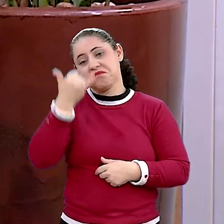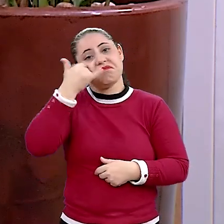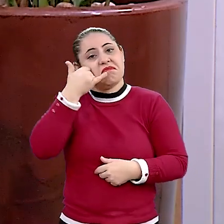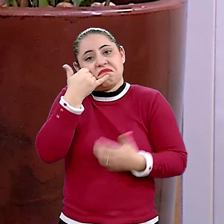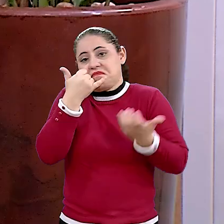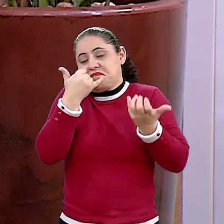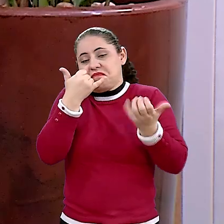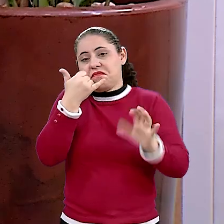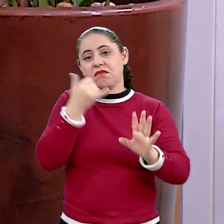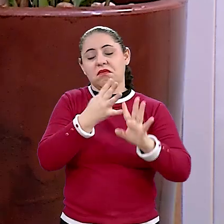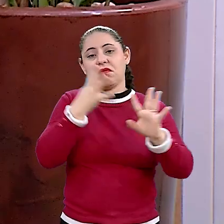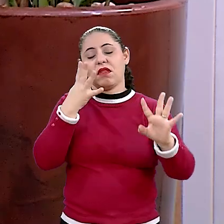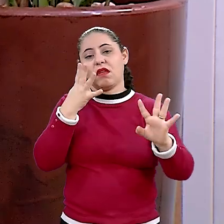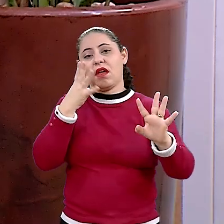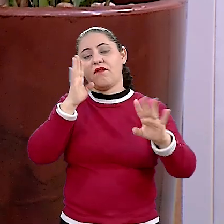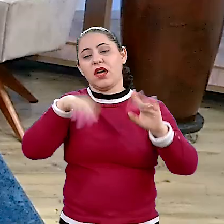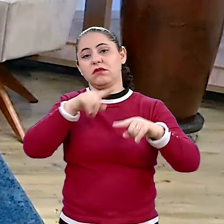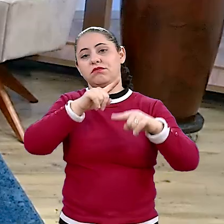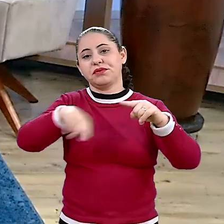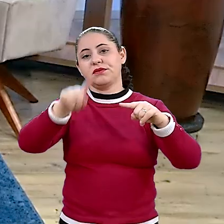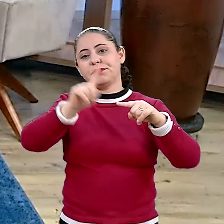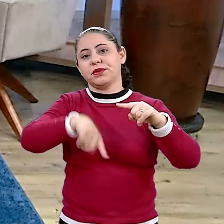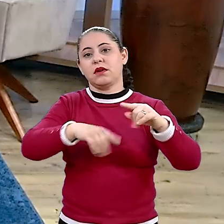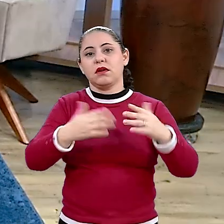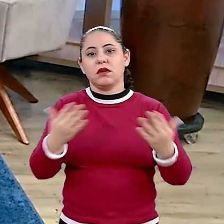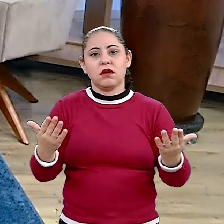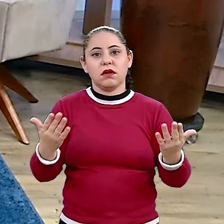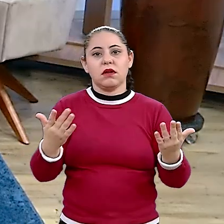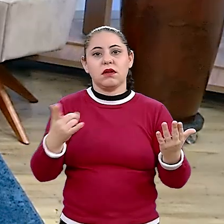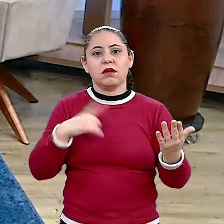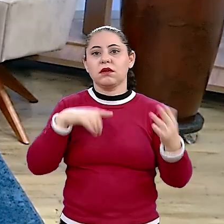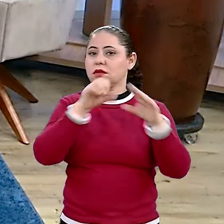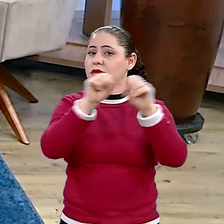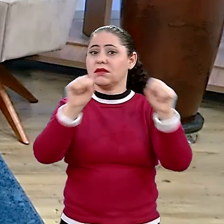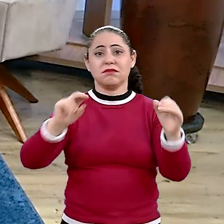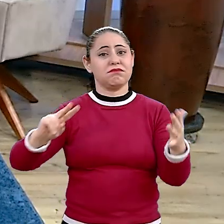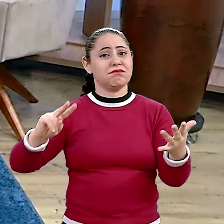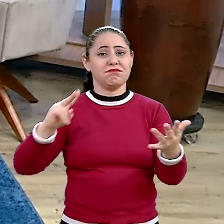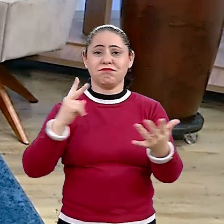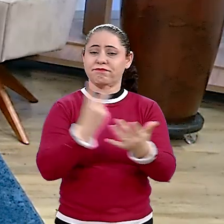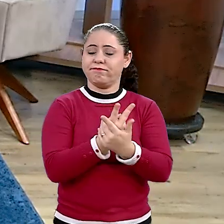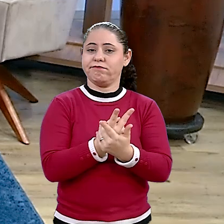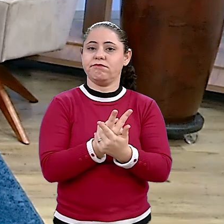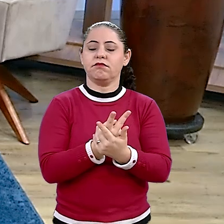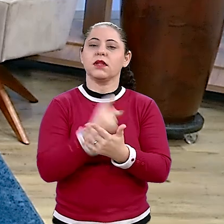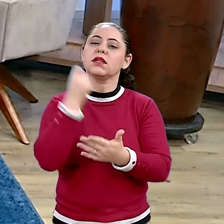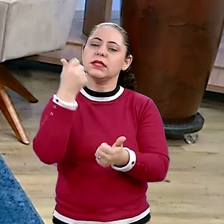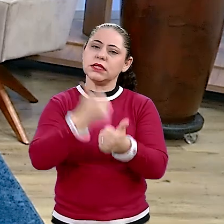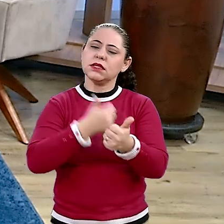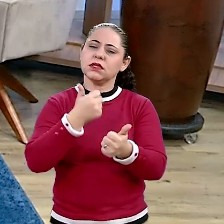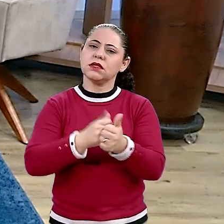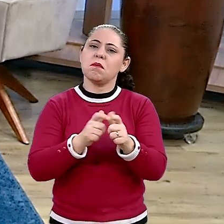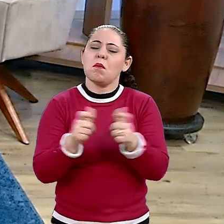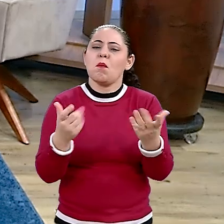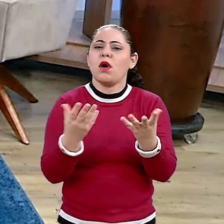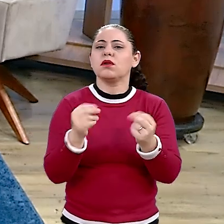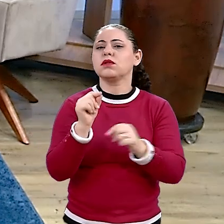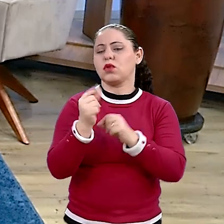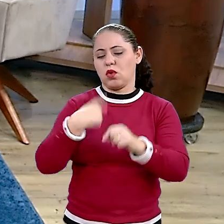quer a fila. Então tem um absenteísmo grande também. Então quer dizer, o sistema está todo errado. Então é exigir demais que a gente